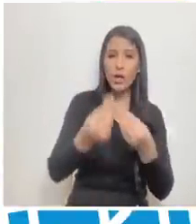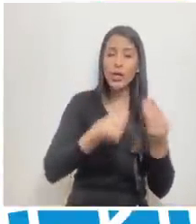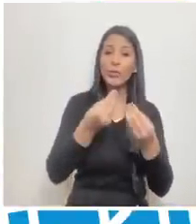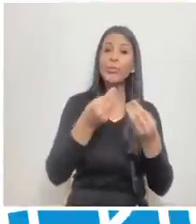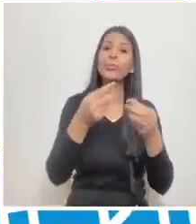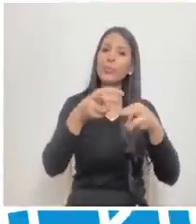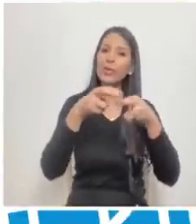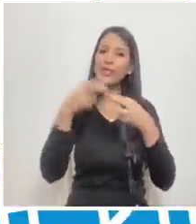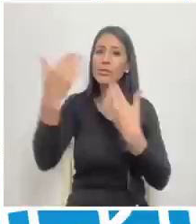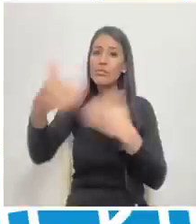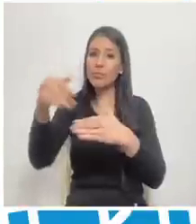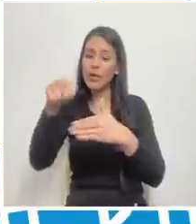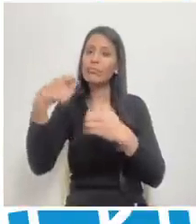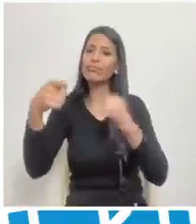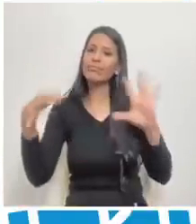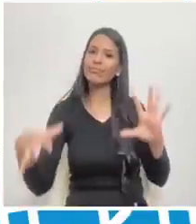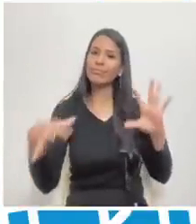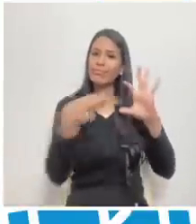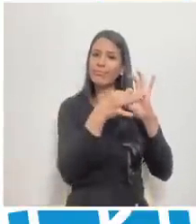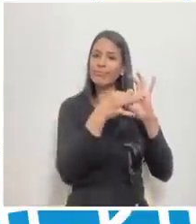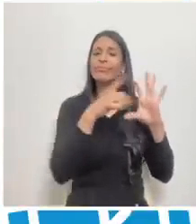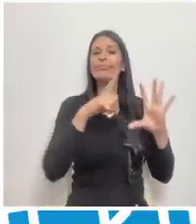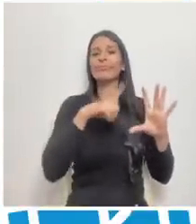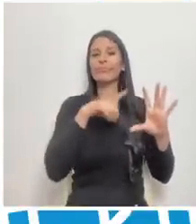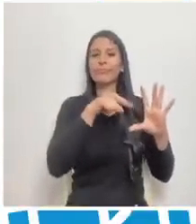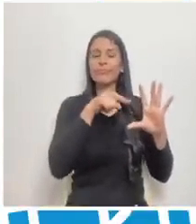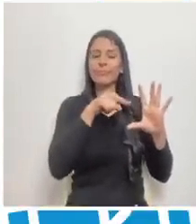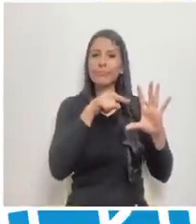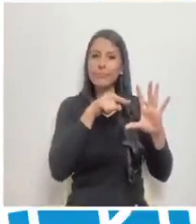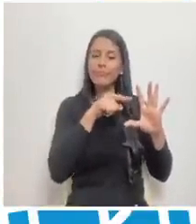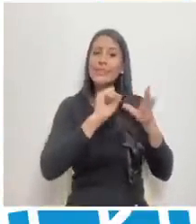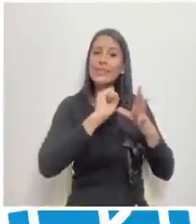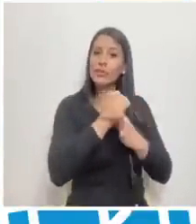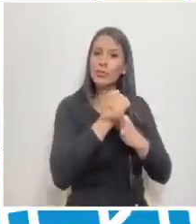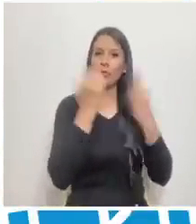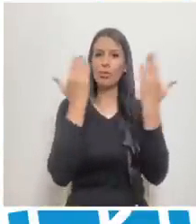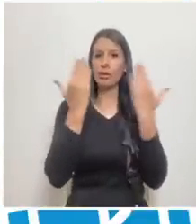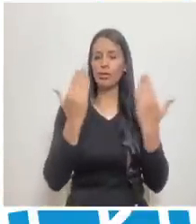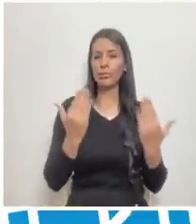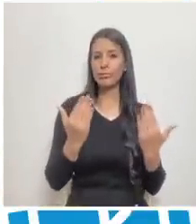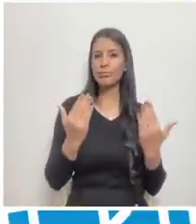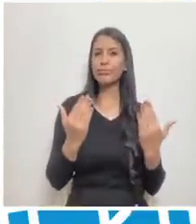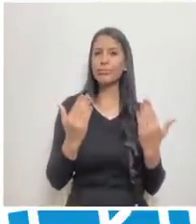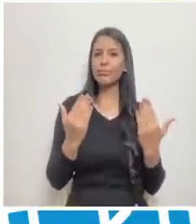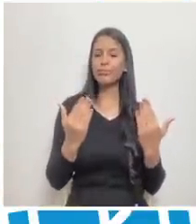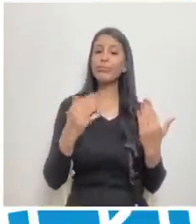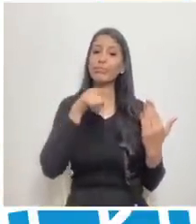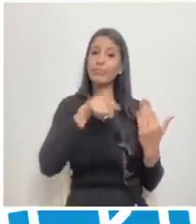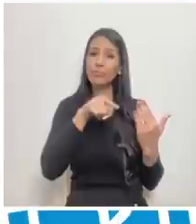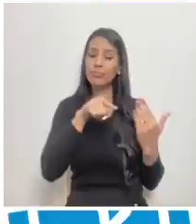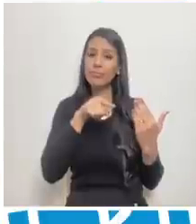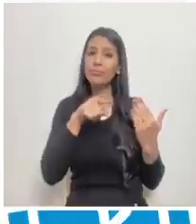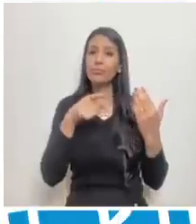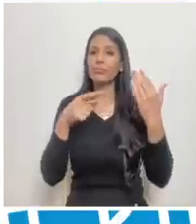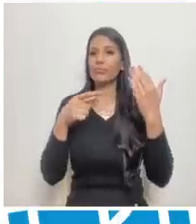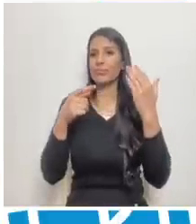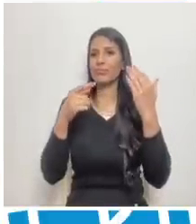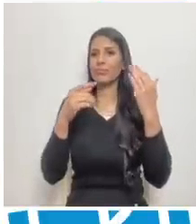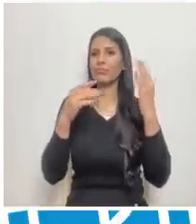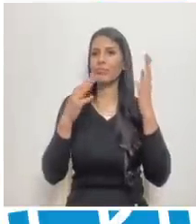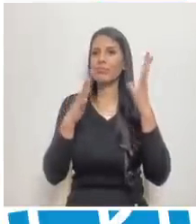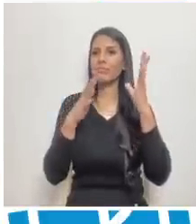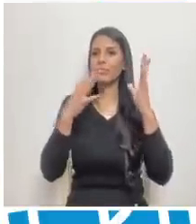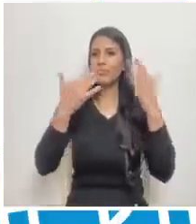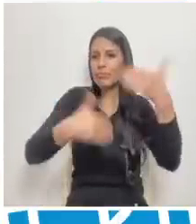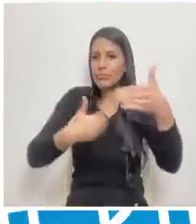avaliações que assegurem essa comparabilidade. E essas matrizes de avaliações, elas vão ter que dar conta, né? O ideal é que elas já fossem,